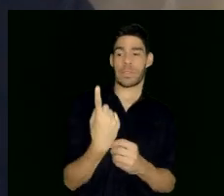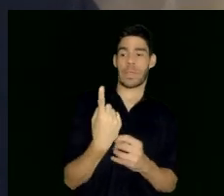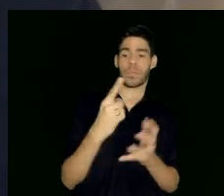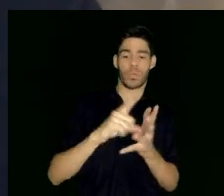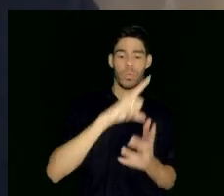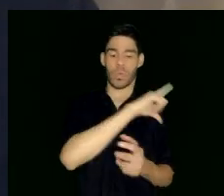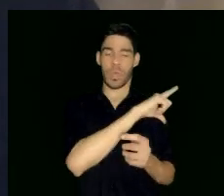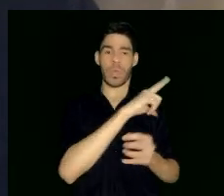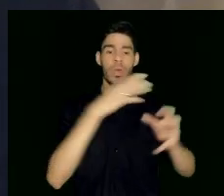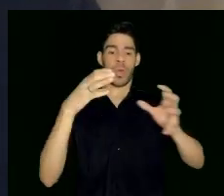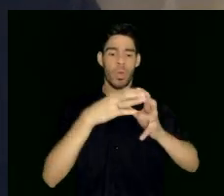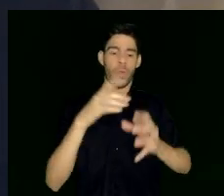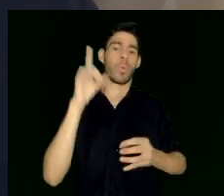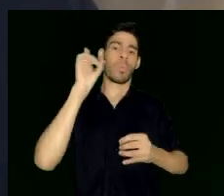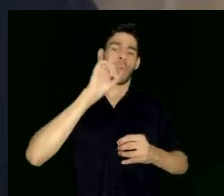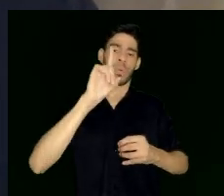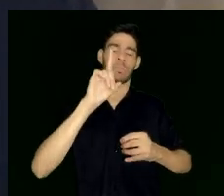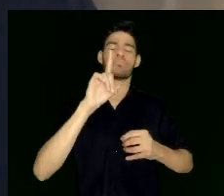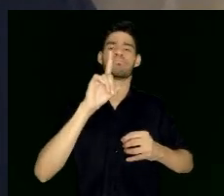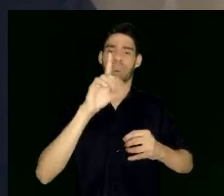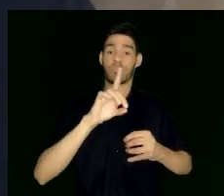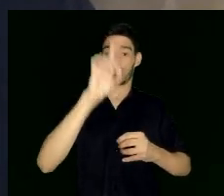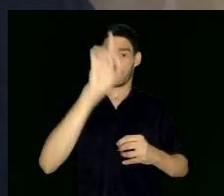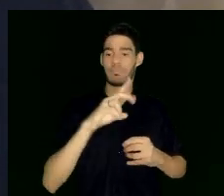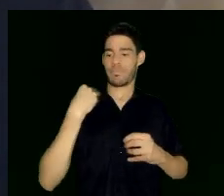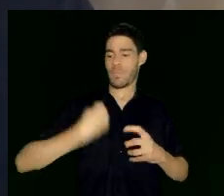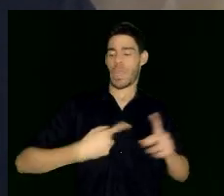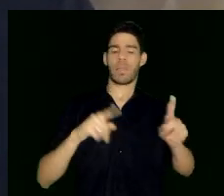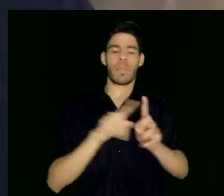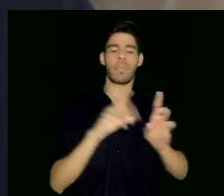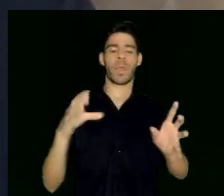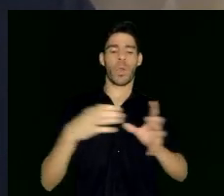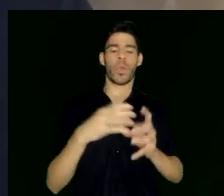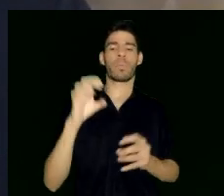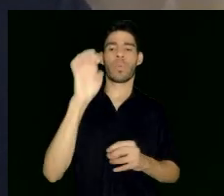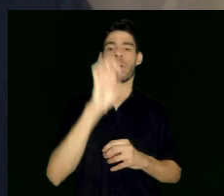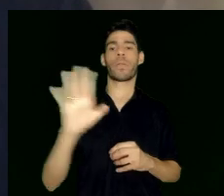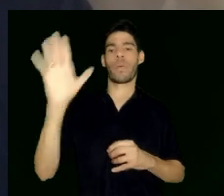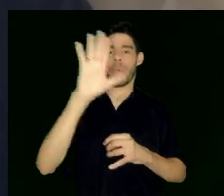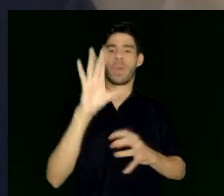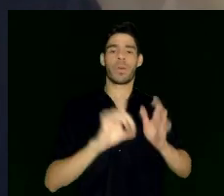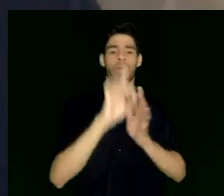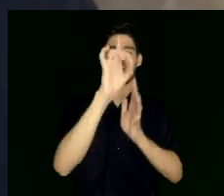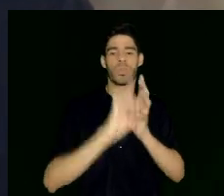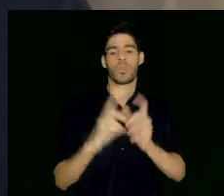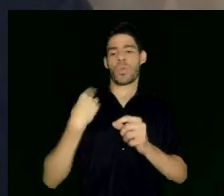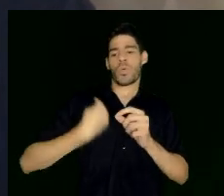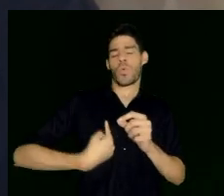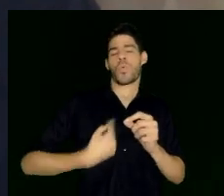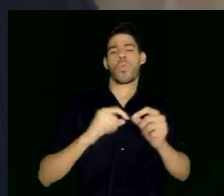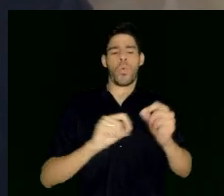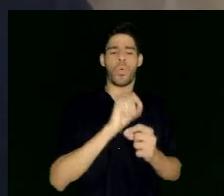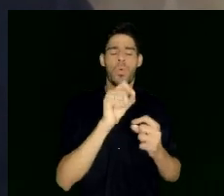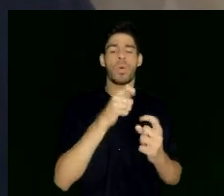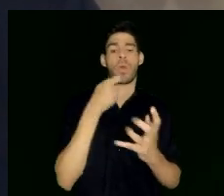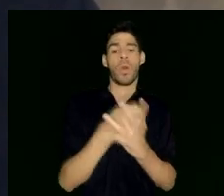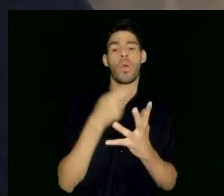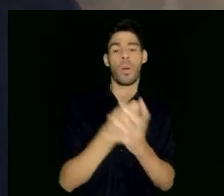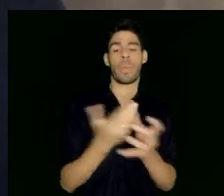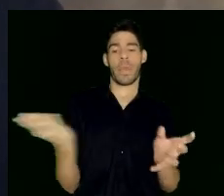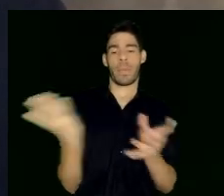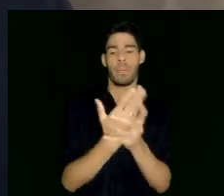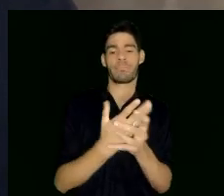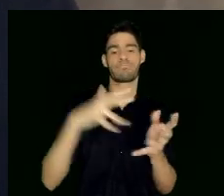importantes, não só da Corte Interamericana de Direitos Humanos, mas também da Corte Europeia de Direitos Humanos. E o que seriam essas